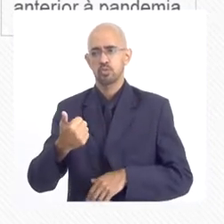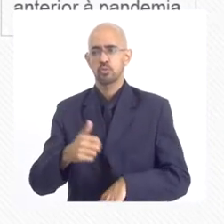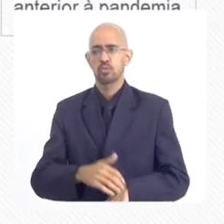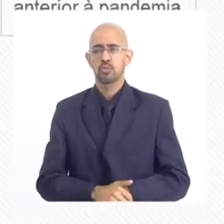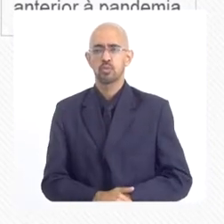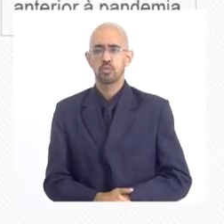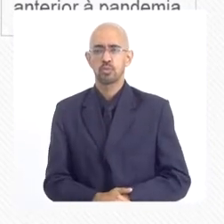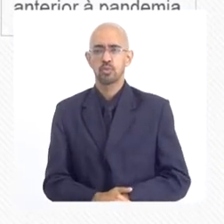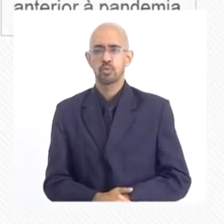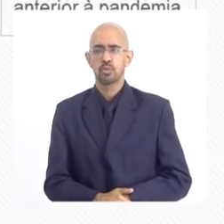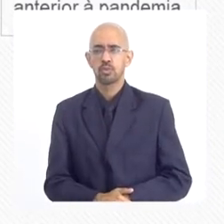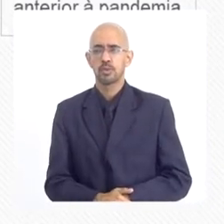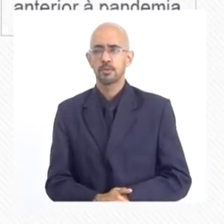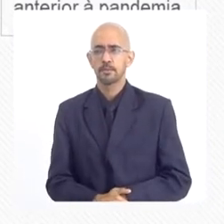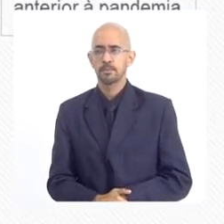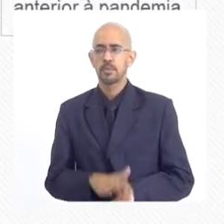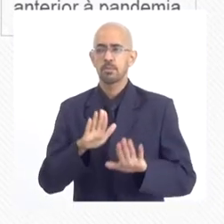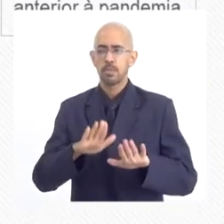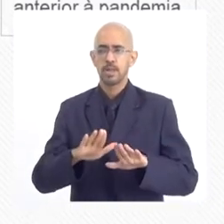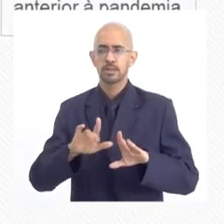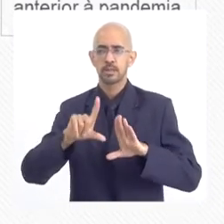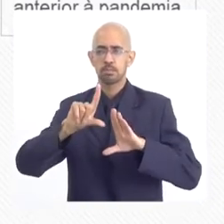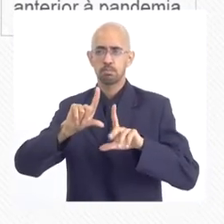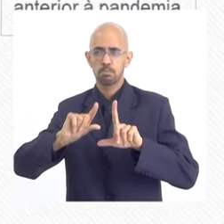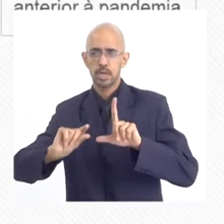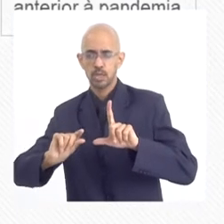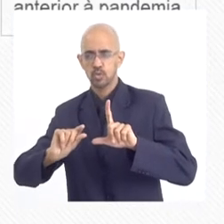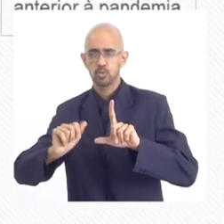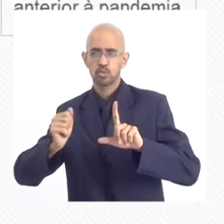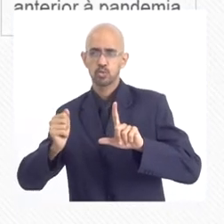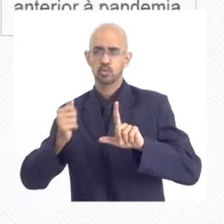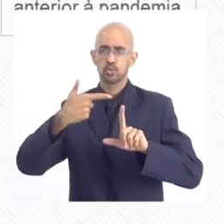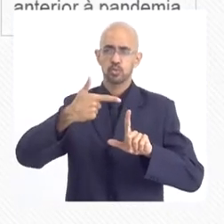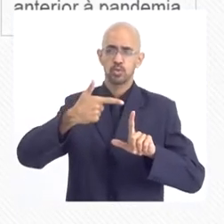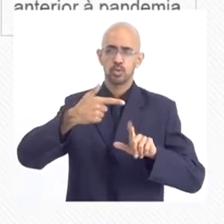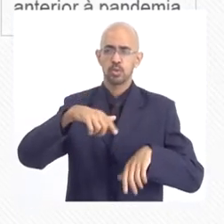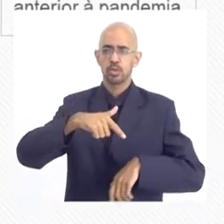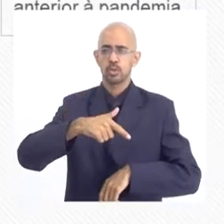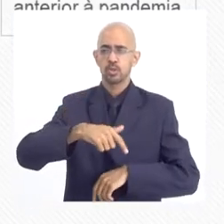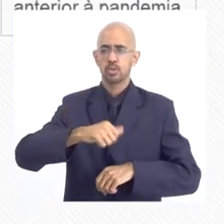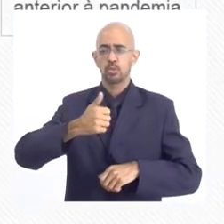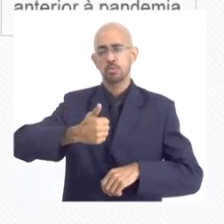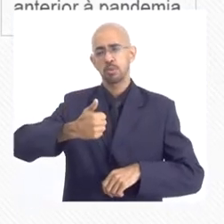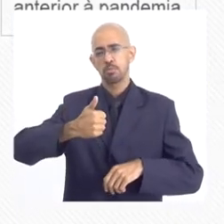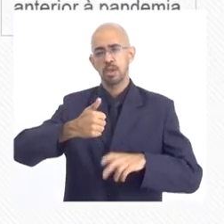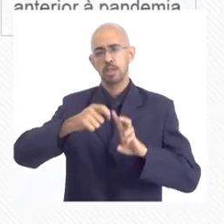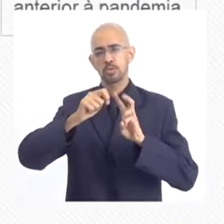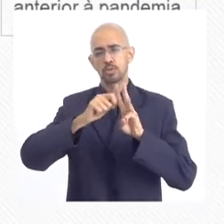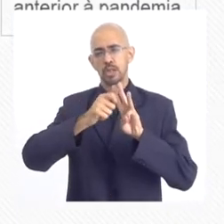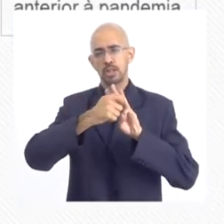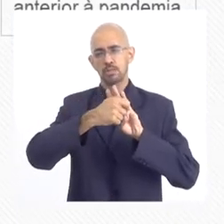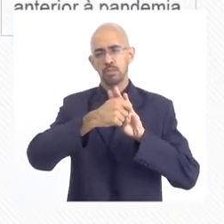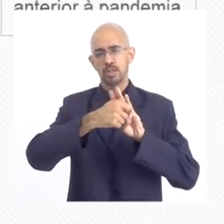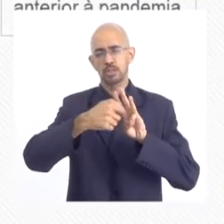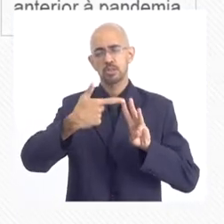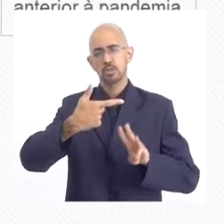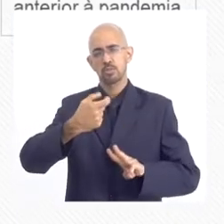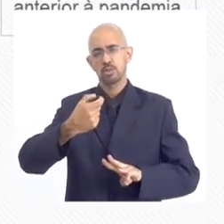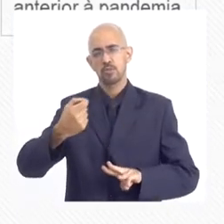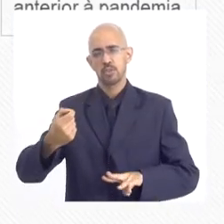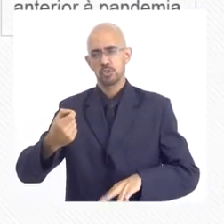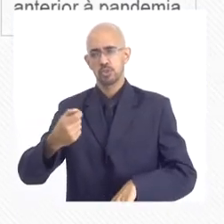Mas ainda aquém, se olharmos, né, da massa salarial do primeiro trimestre de